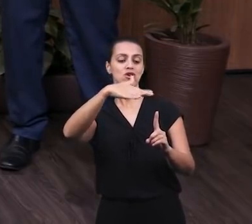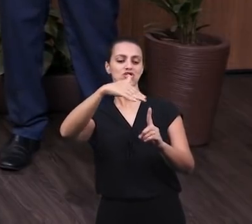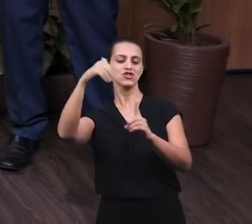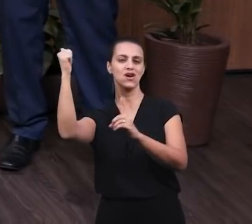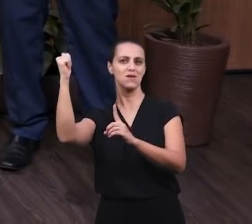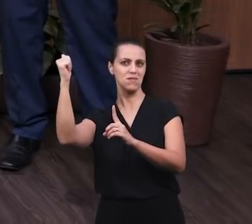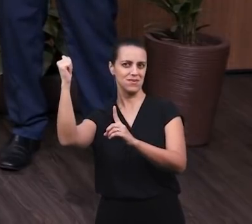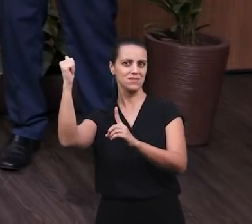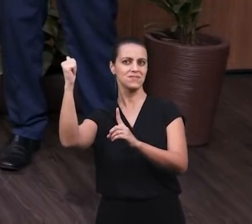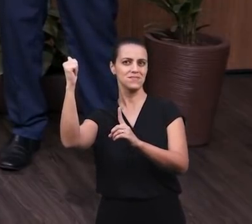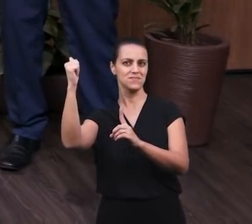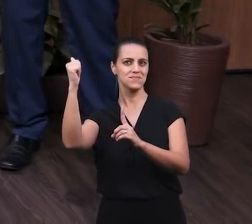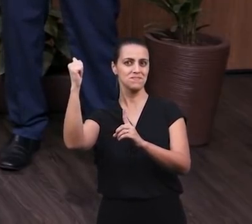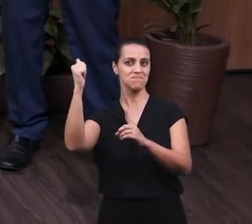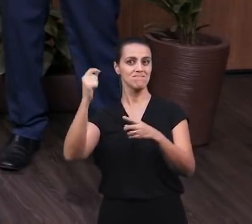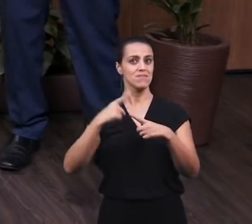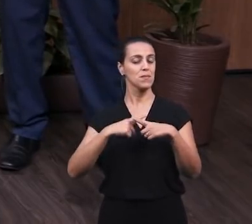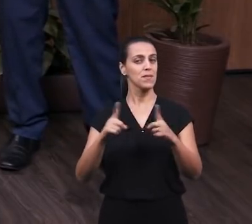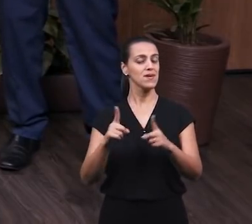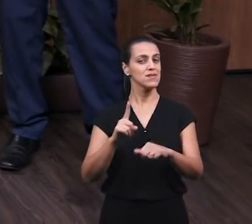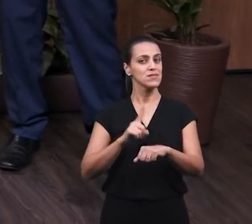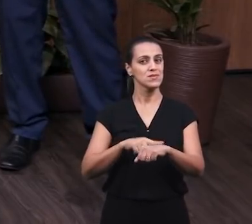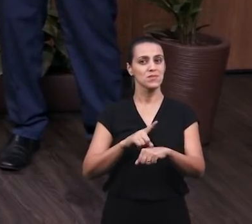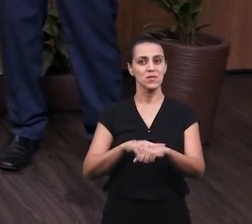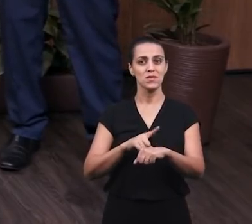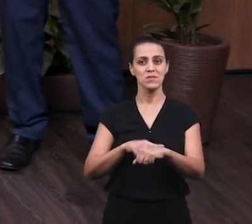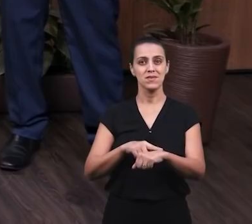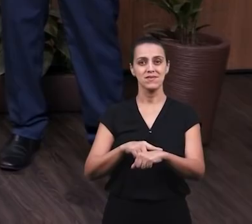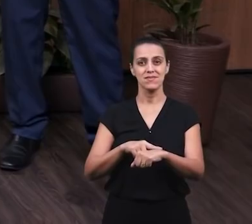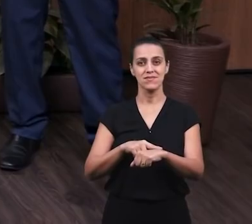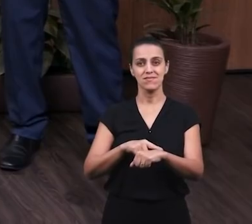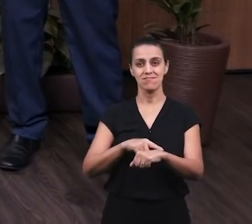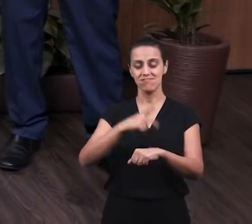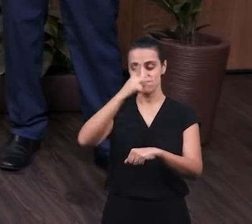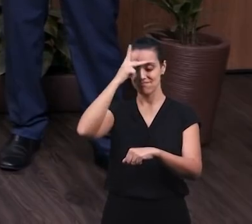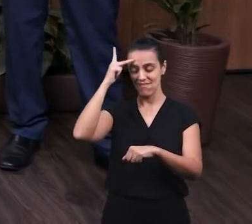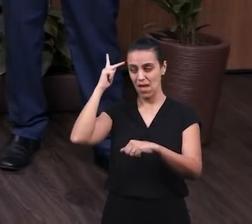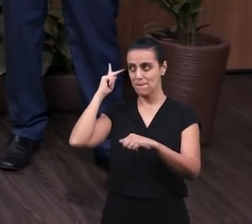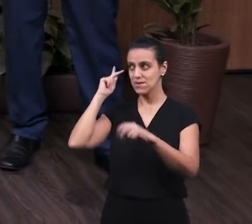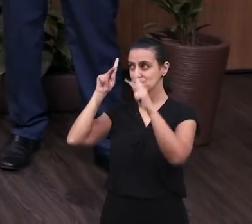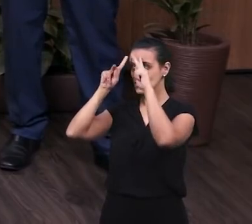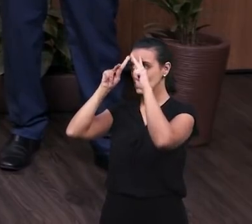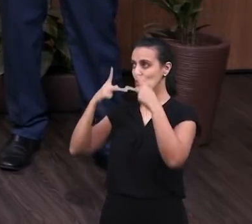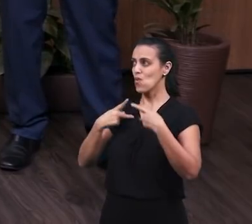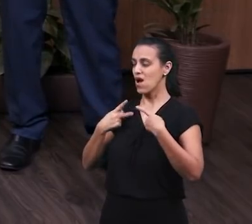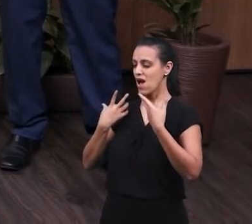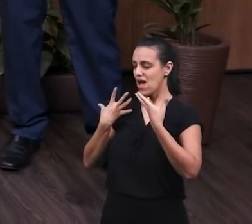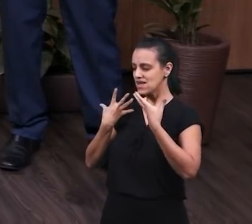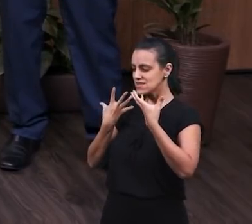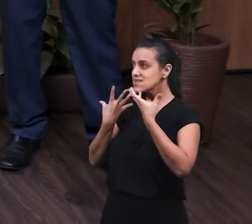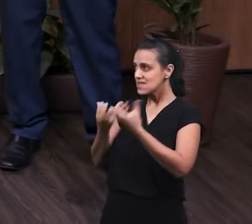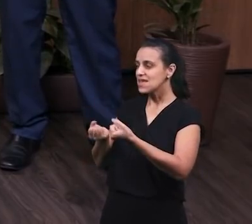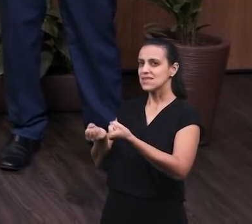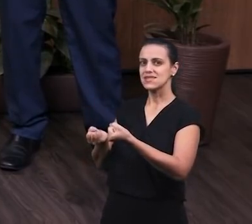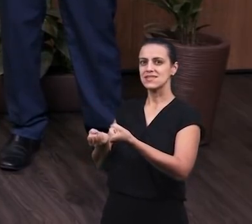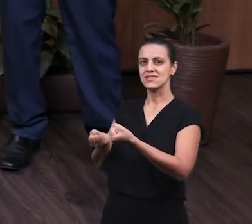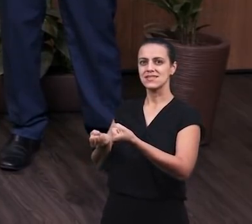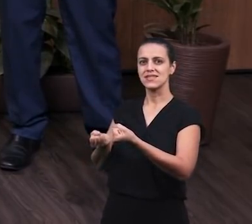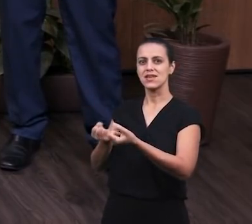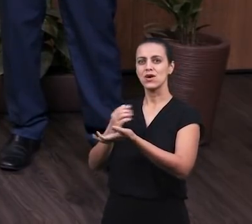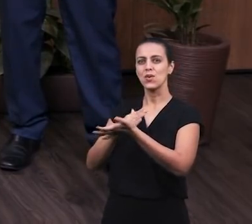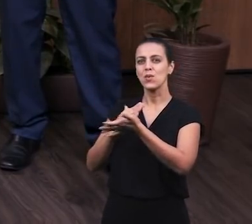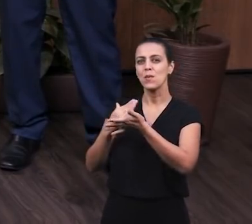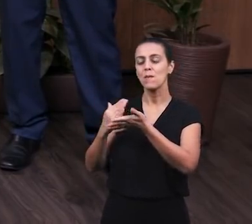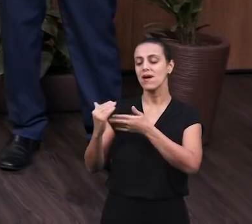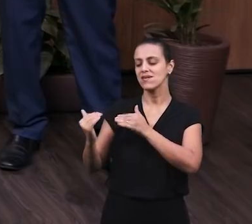em Jesus, mas a partir do momento que o homem aceita o ato,